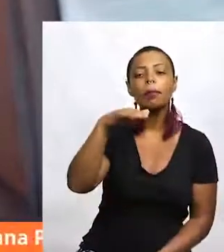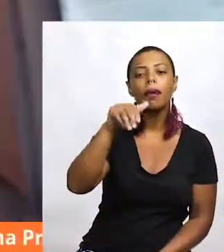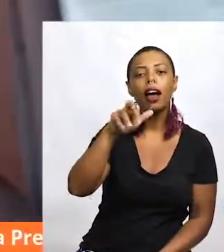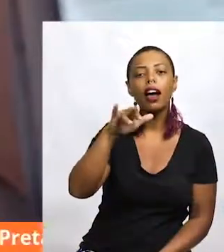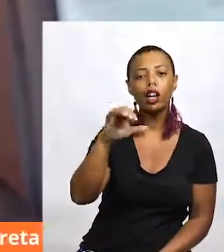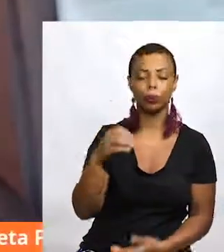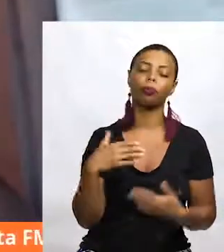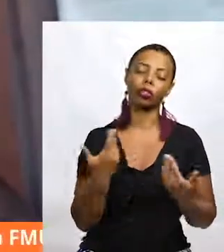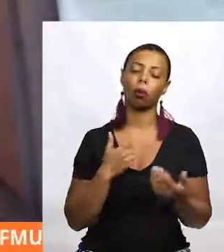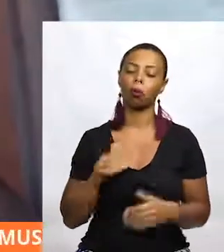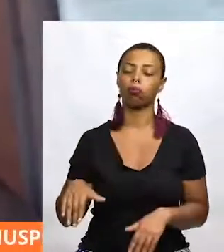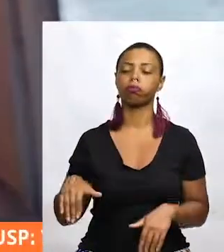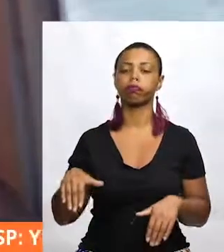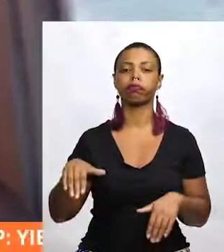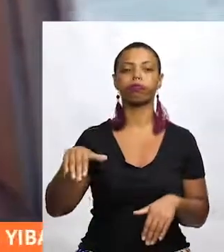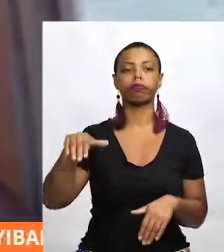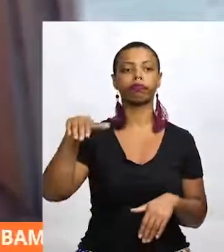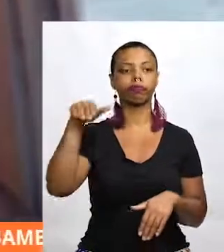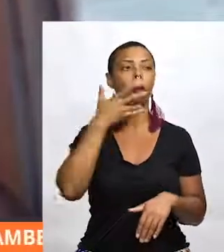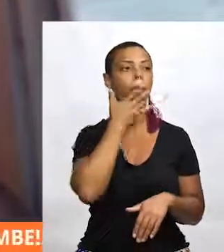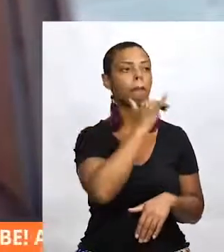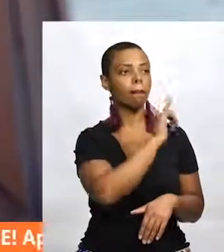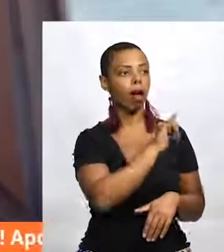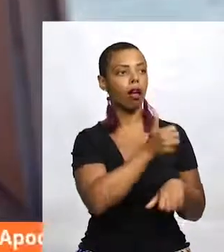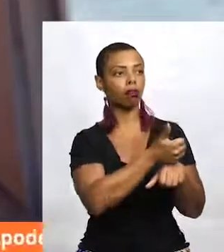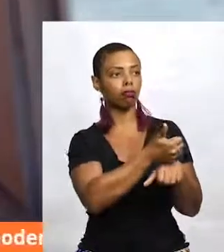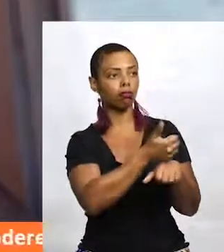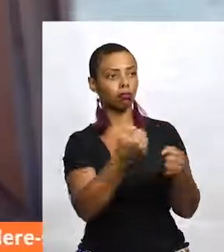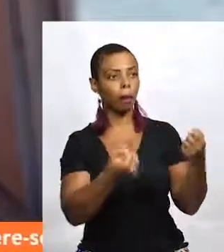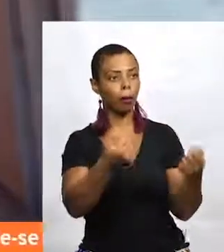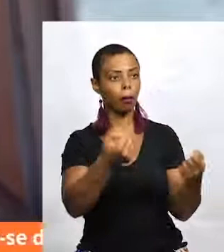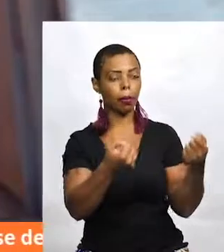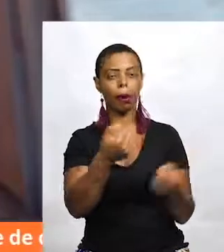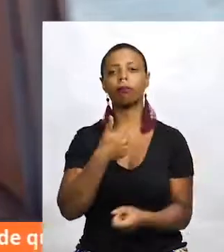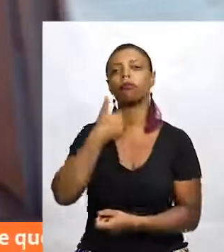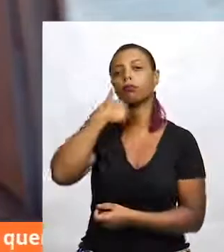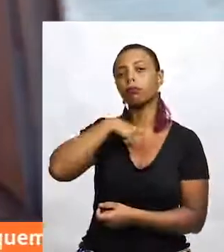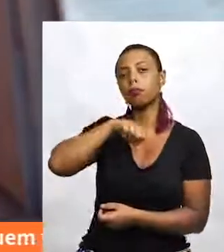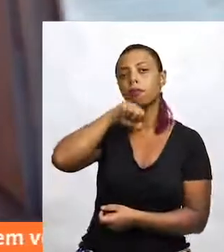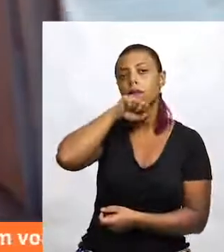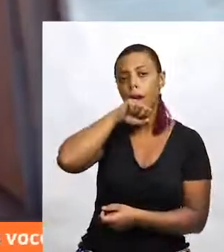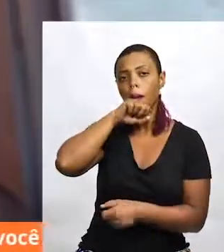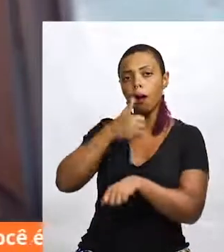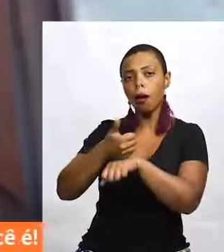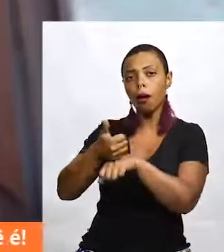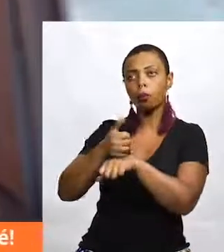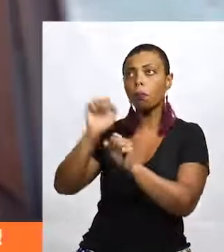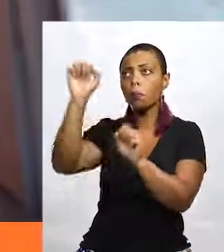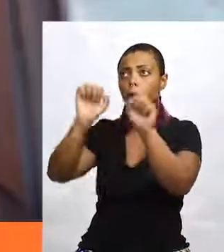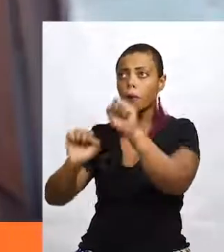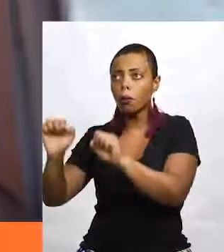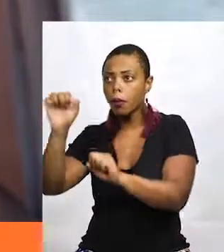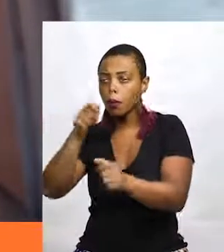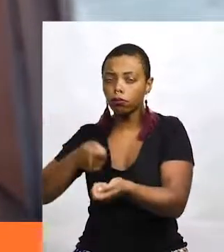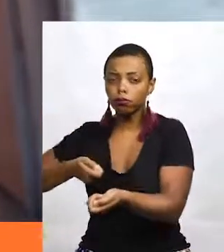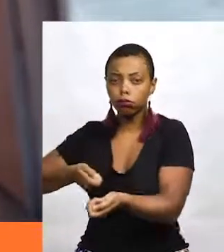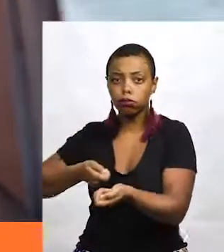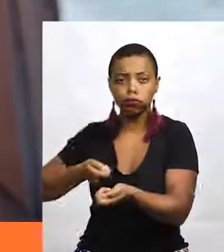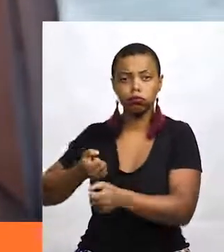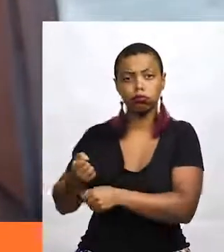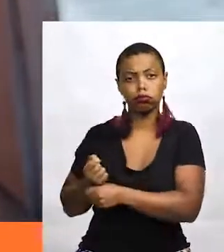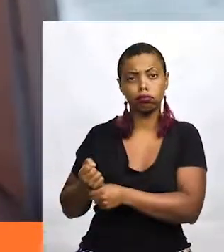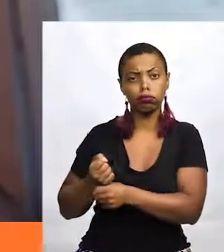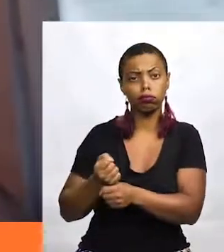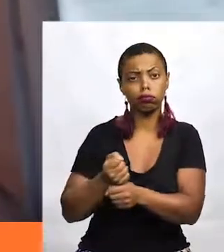eu cresci nesse ambiente. Meu pai era motorista, minha mãe era empregada doméstica por muito tempo, foi empregada doméstica por muito